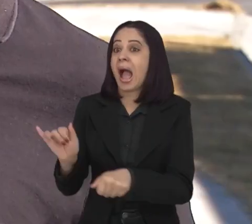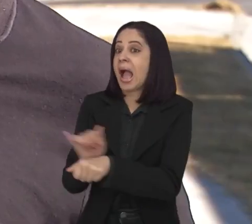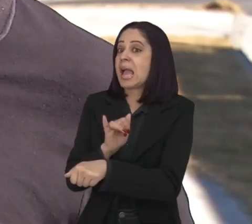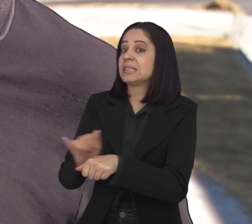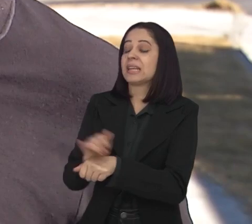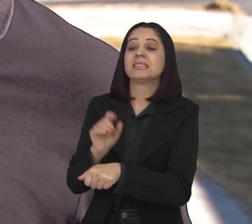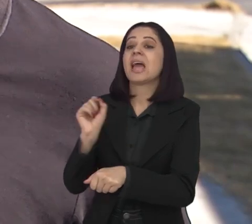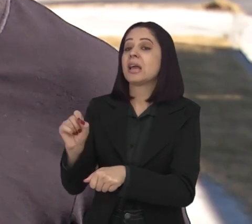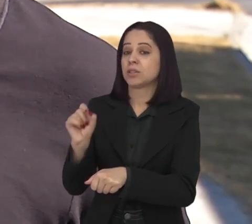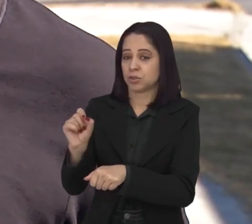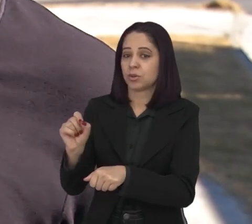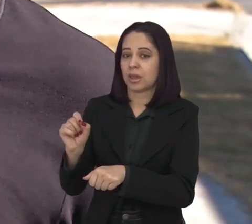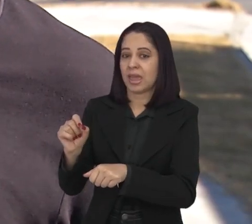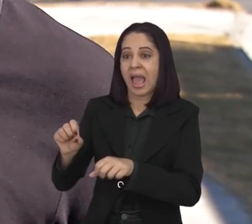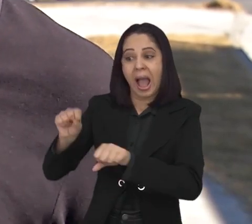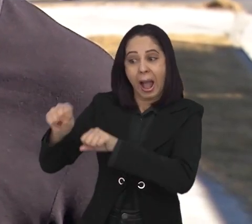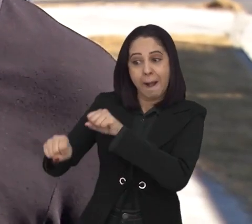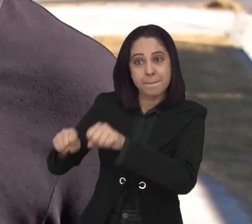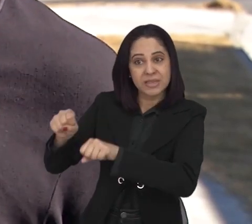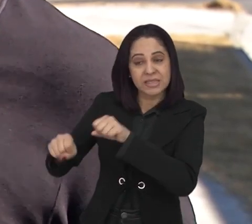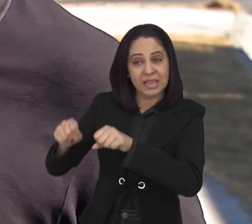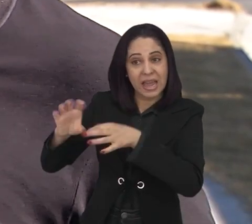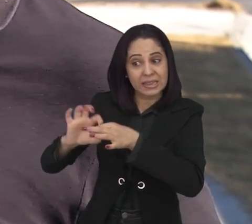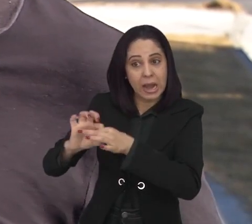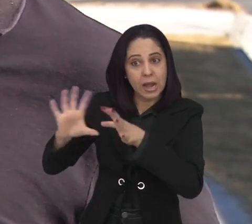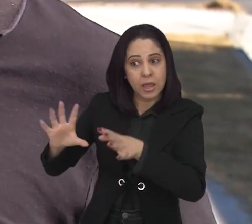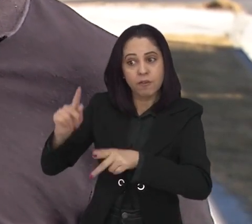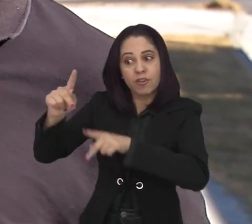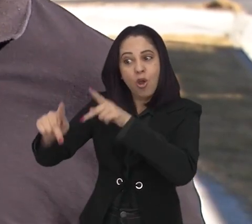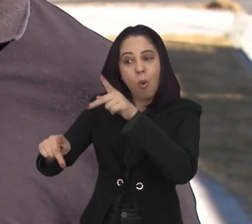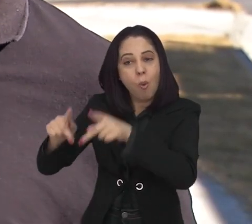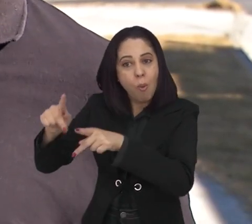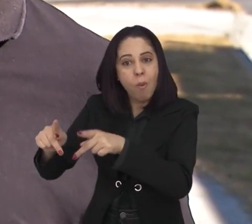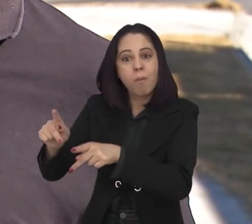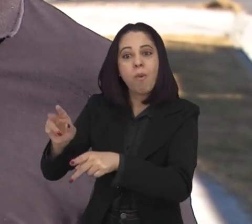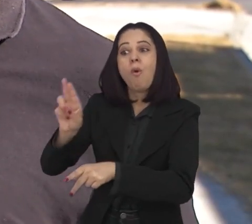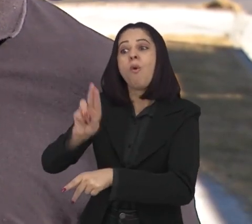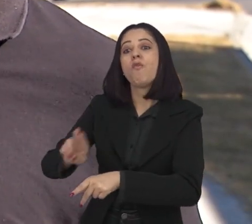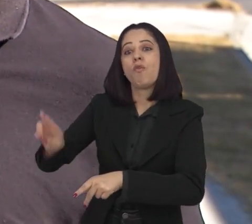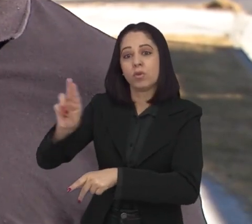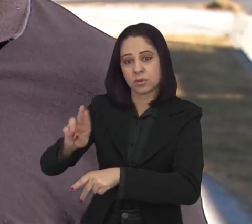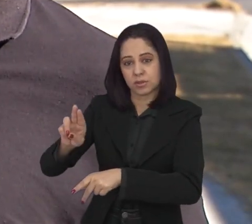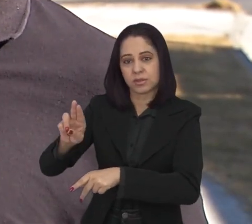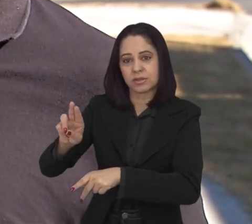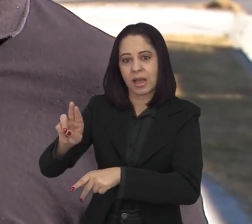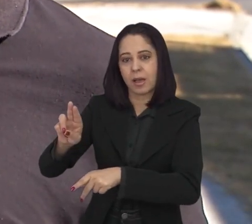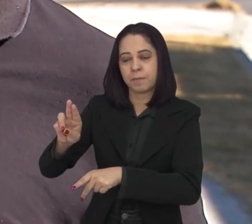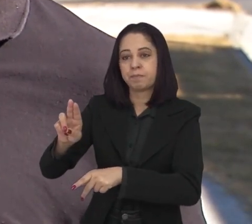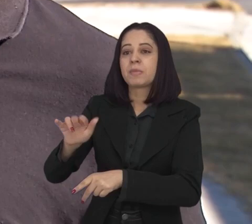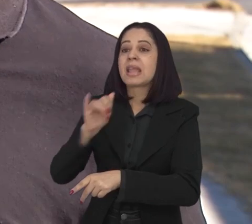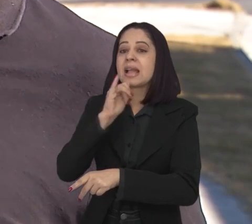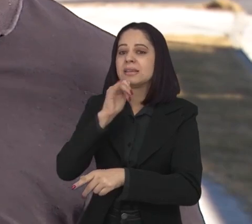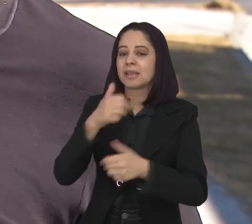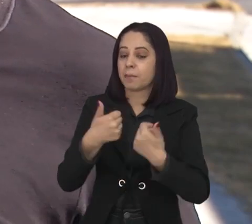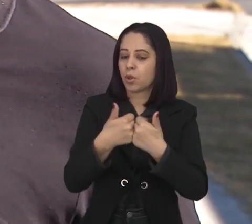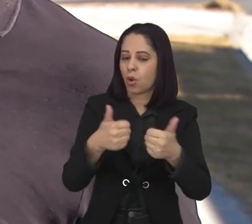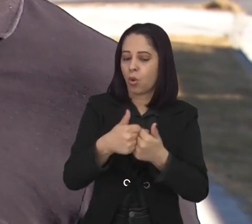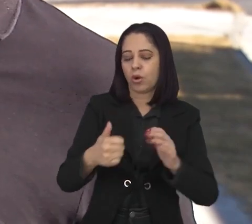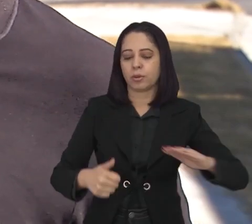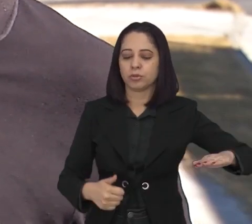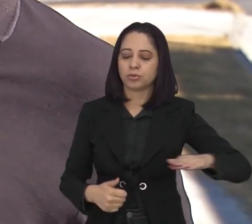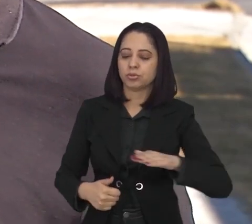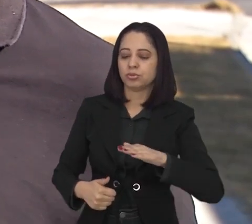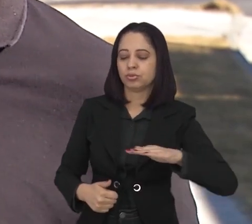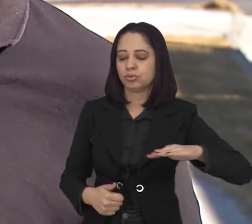A estratégia é que esteja disponibilizadas essas bicicletas para que a população faça de maneira complementar o término